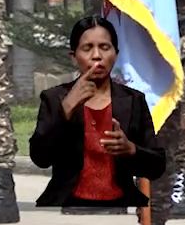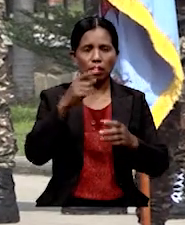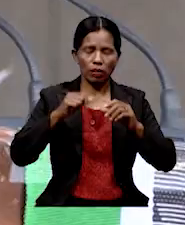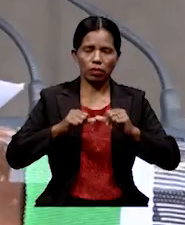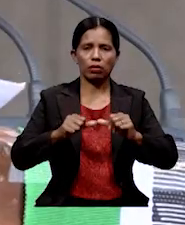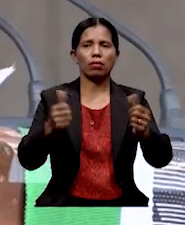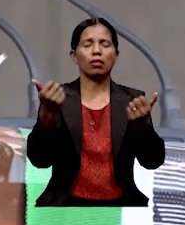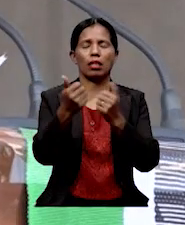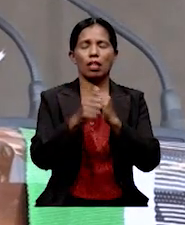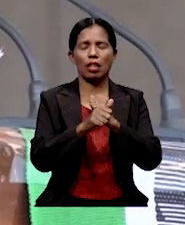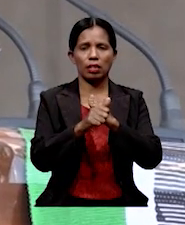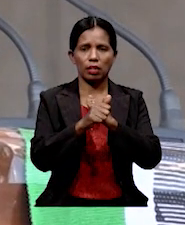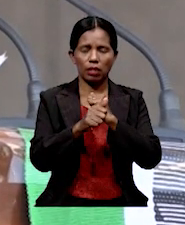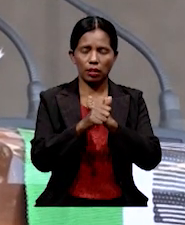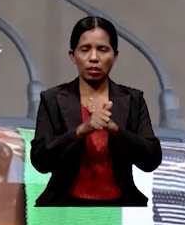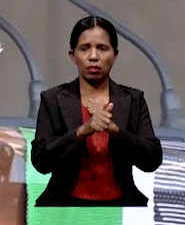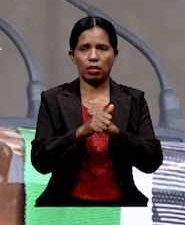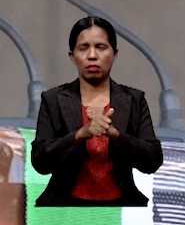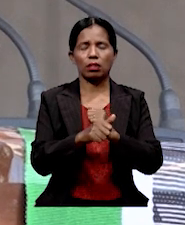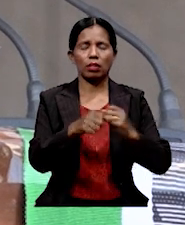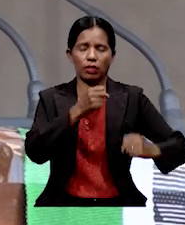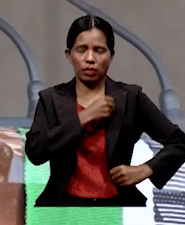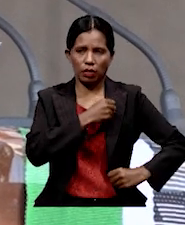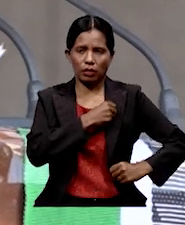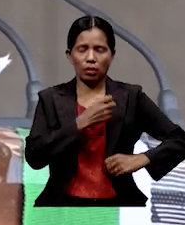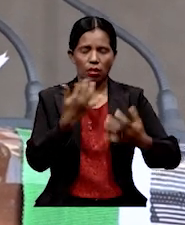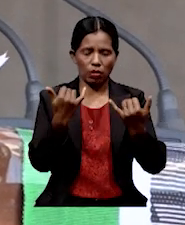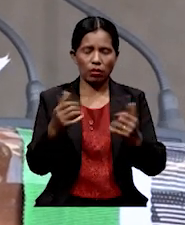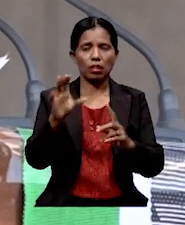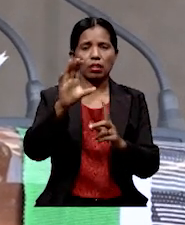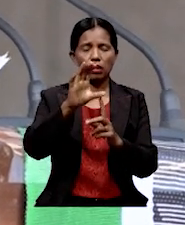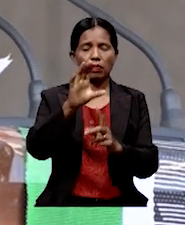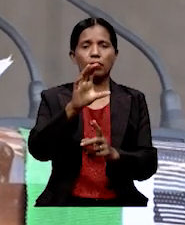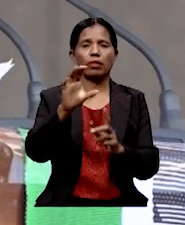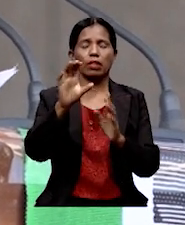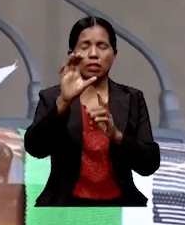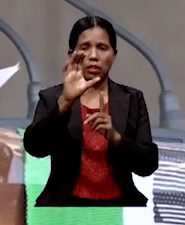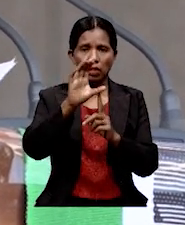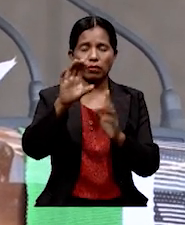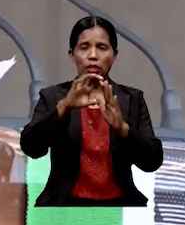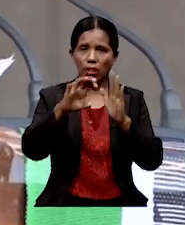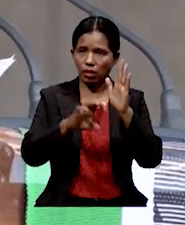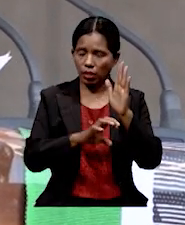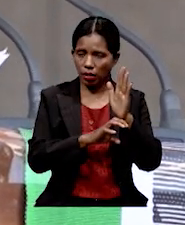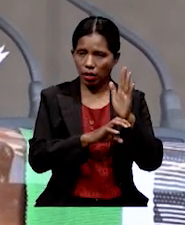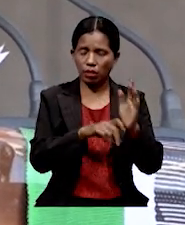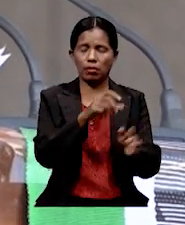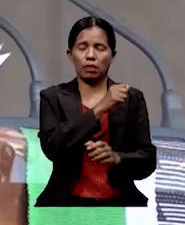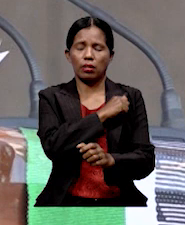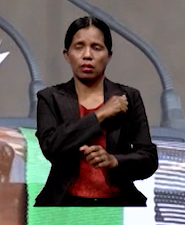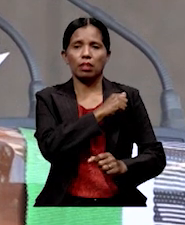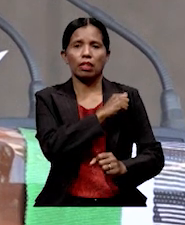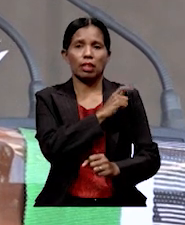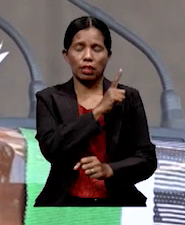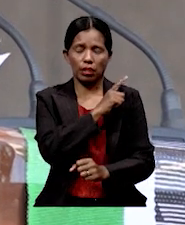do militar, de que agora é o chefe do Estado-Maior-General. Para tal, irá precisar de apoio